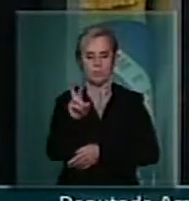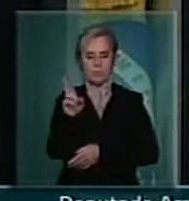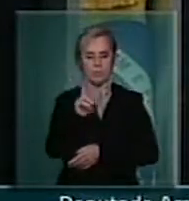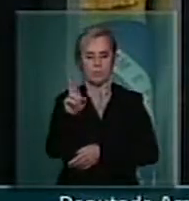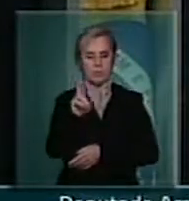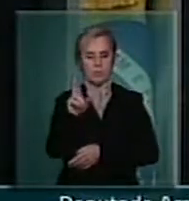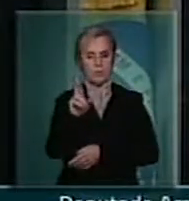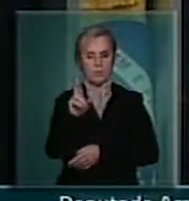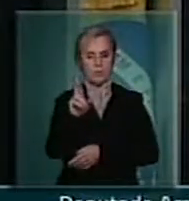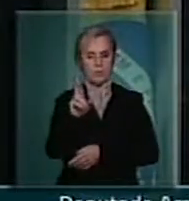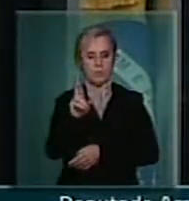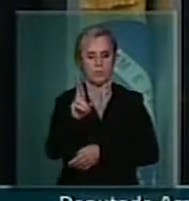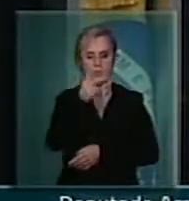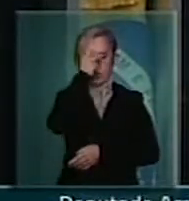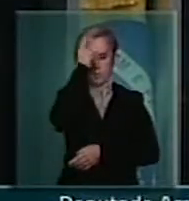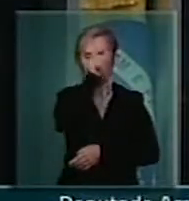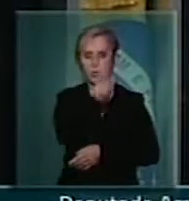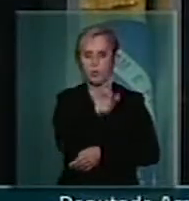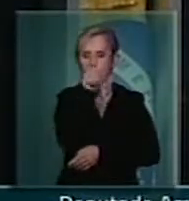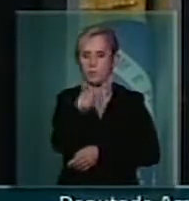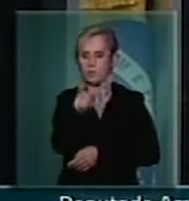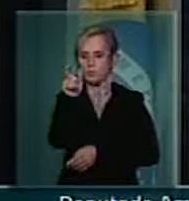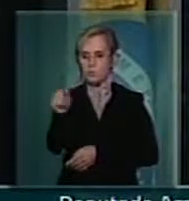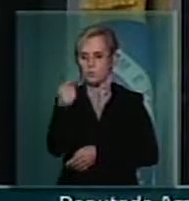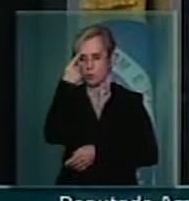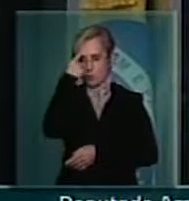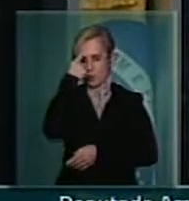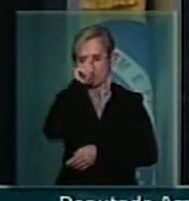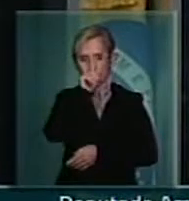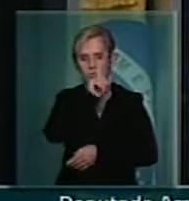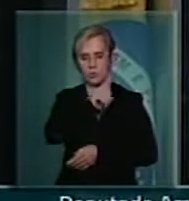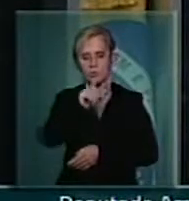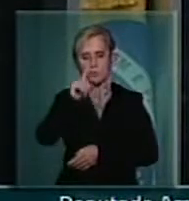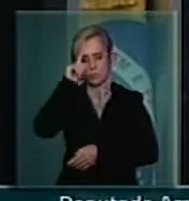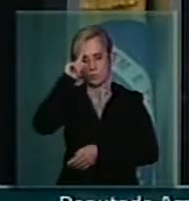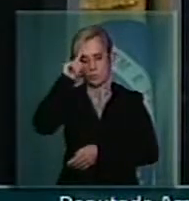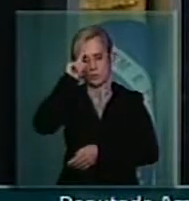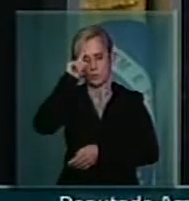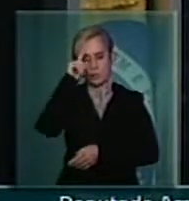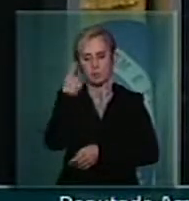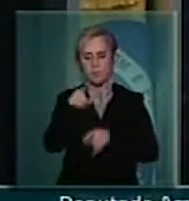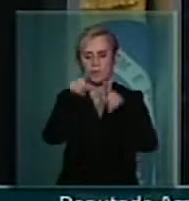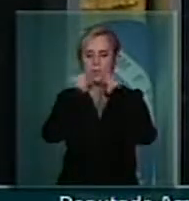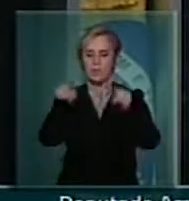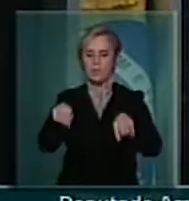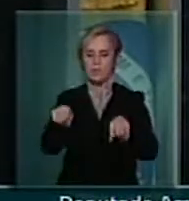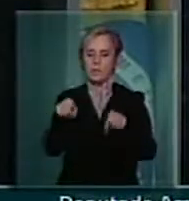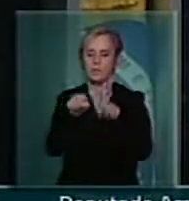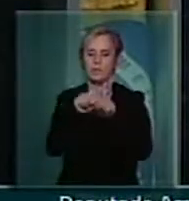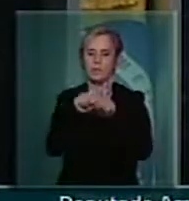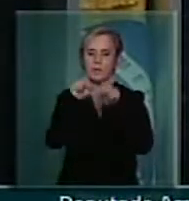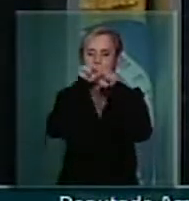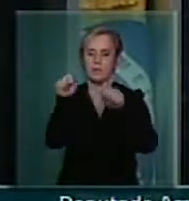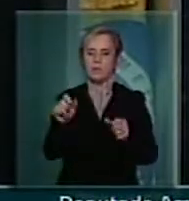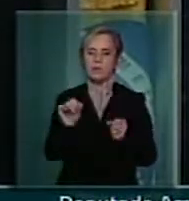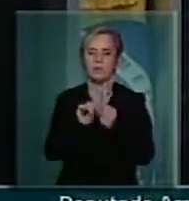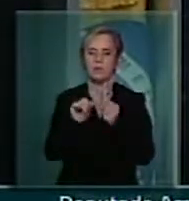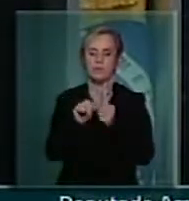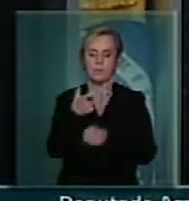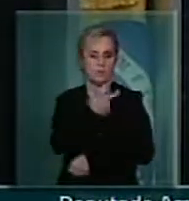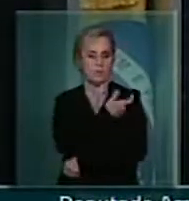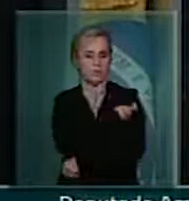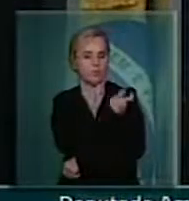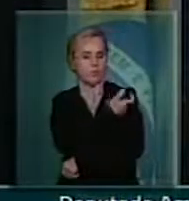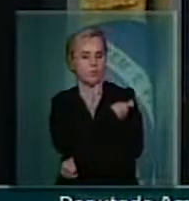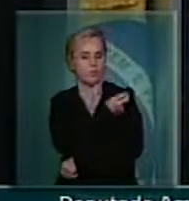R$ 1,5 per capita dia para esse sistema fazer, para desalinhar, de imunização, ou seja, de